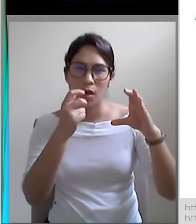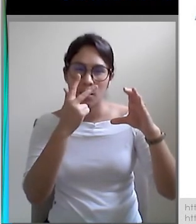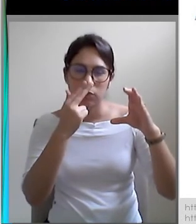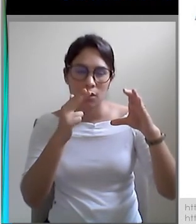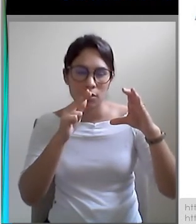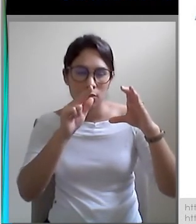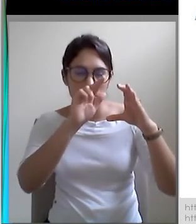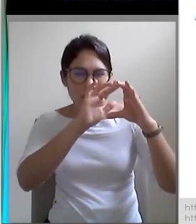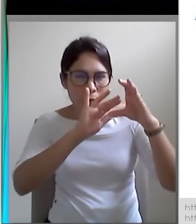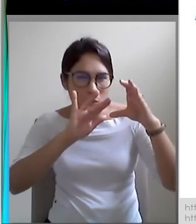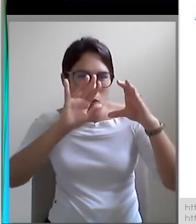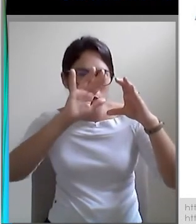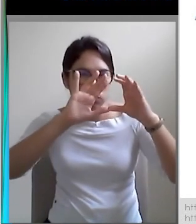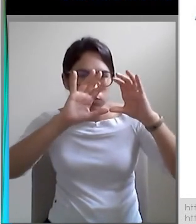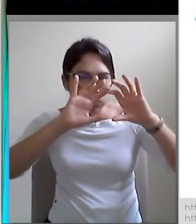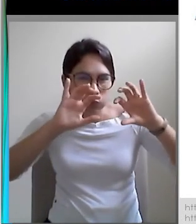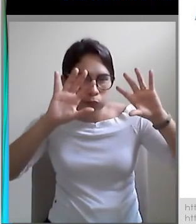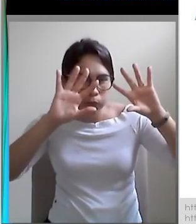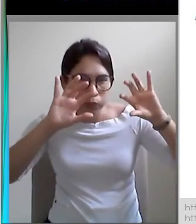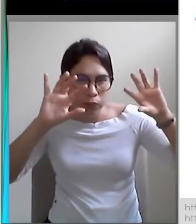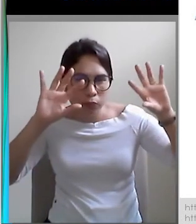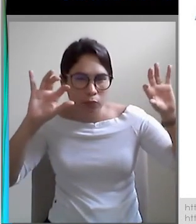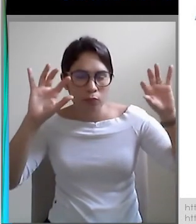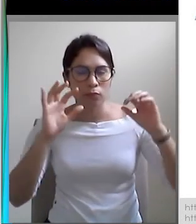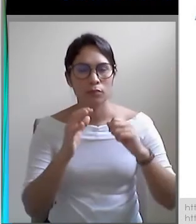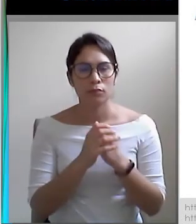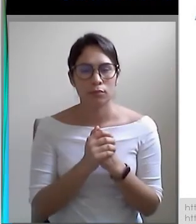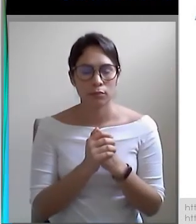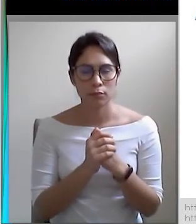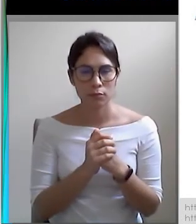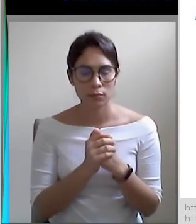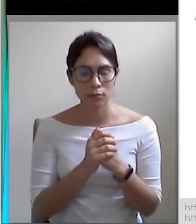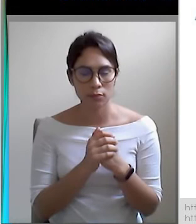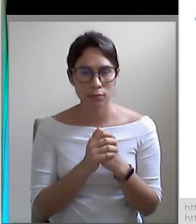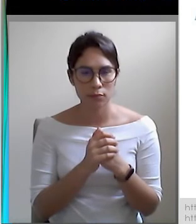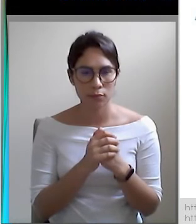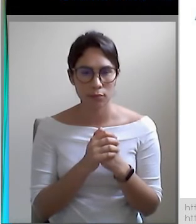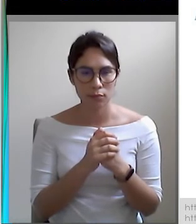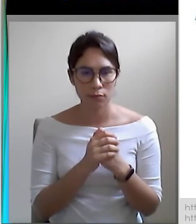ao citoplasma um aspecto esfumaçado ou vítreo.